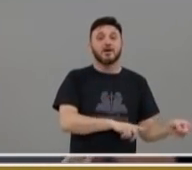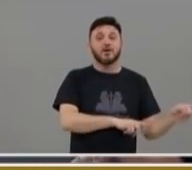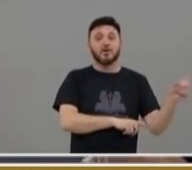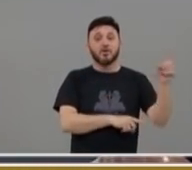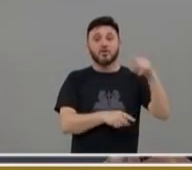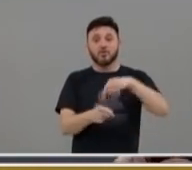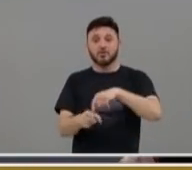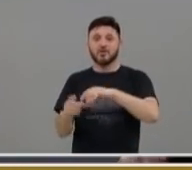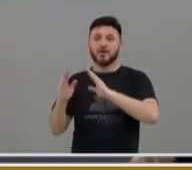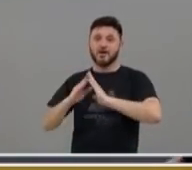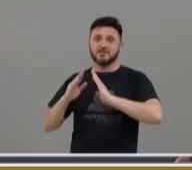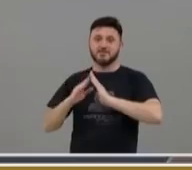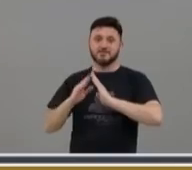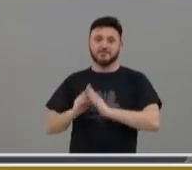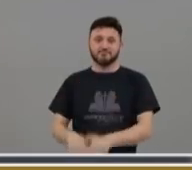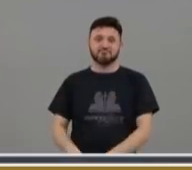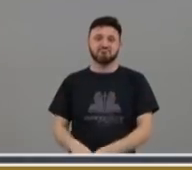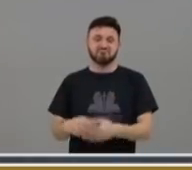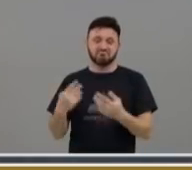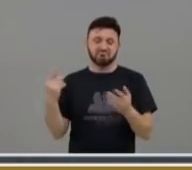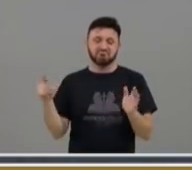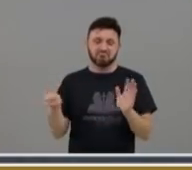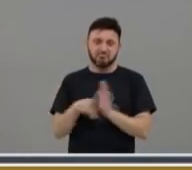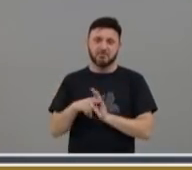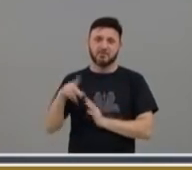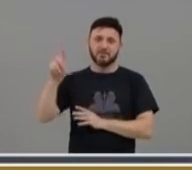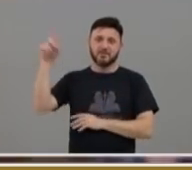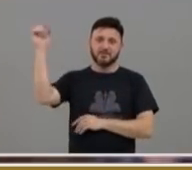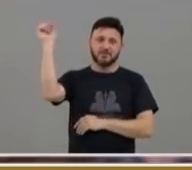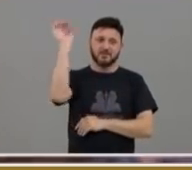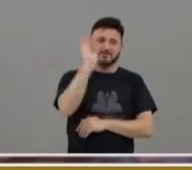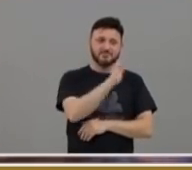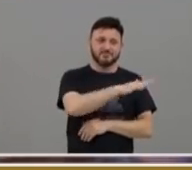para casa, como sinal da graça de Deus.